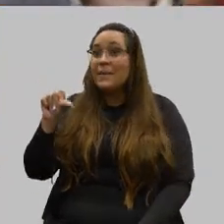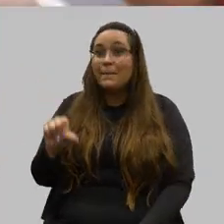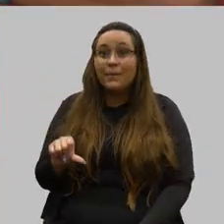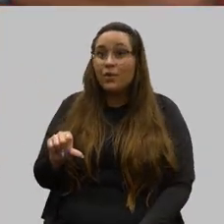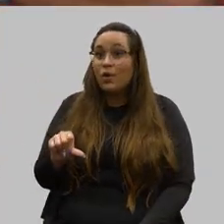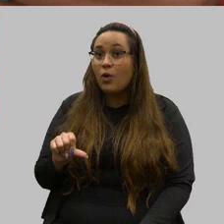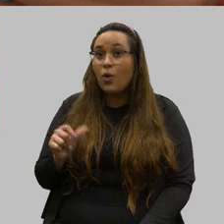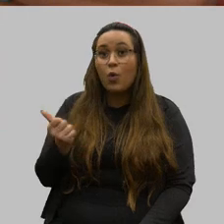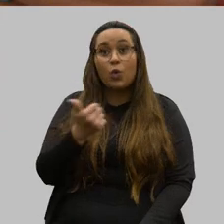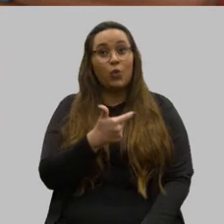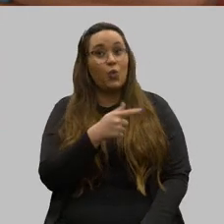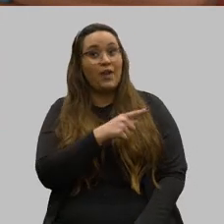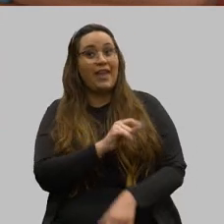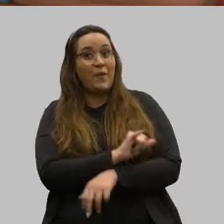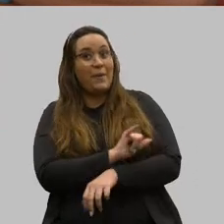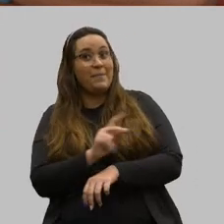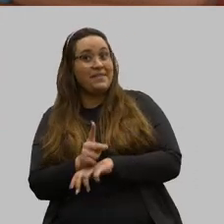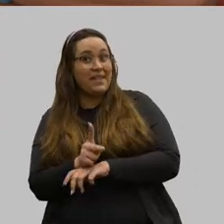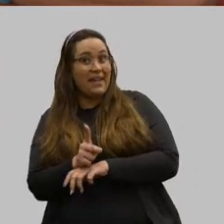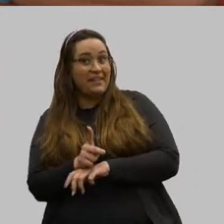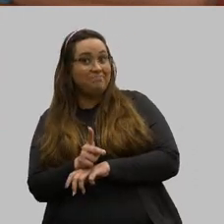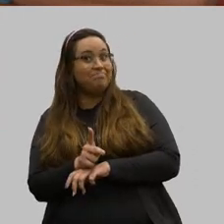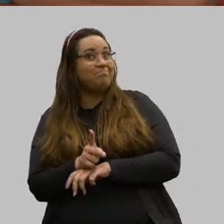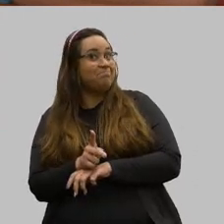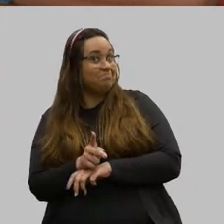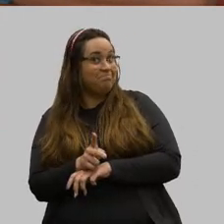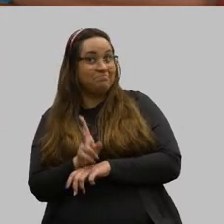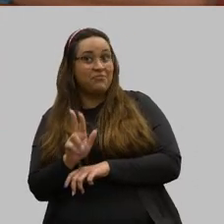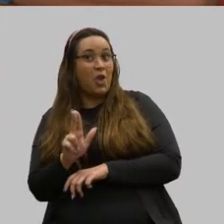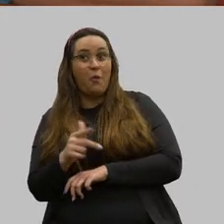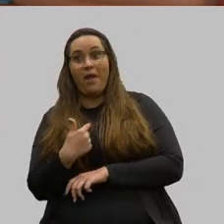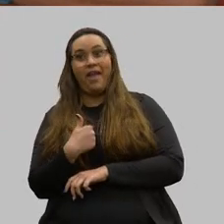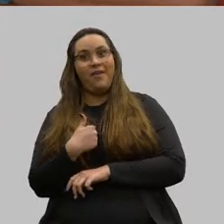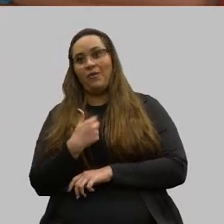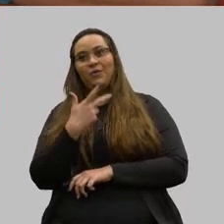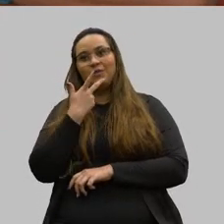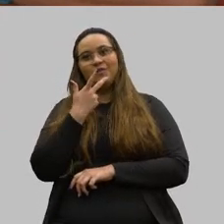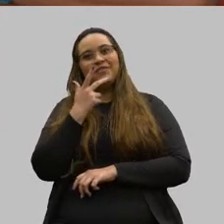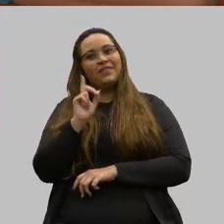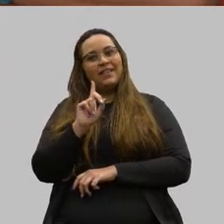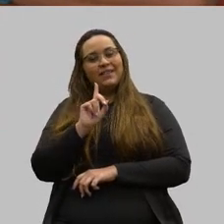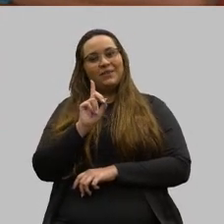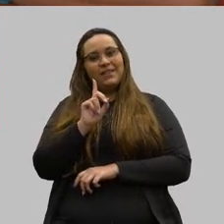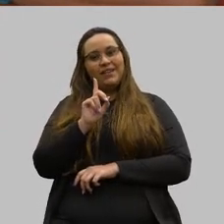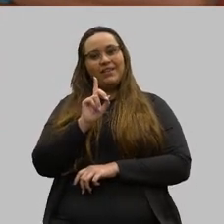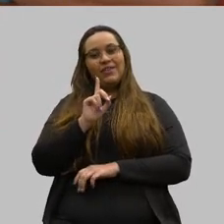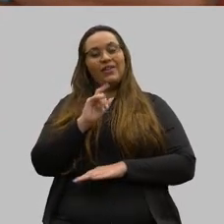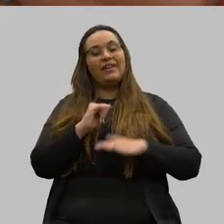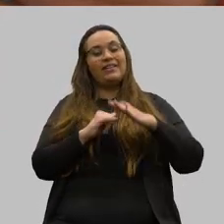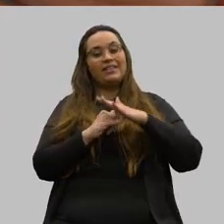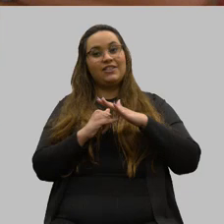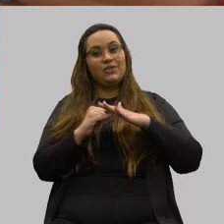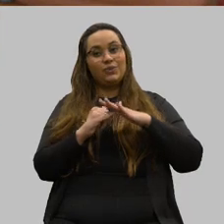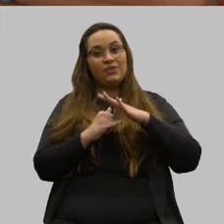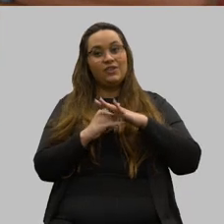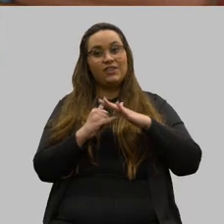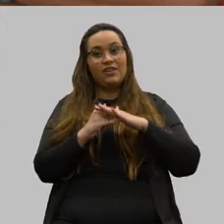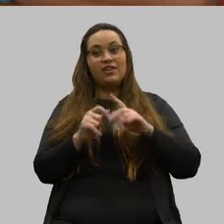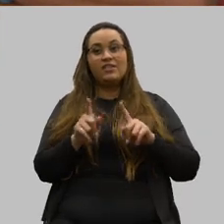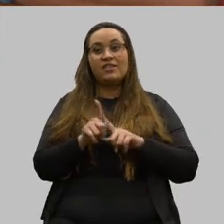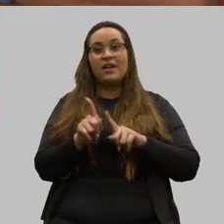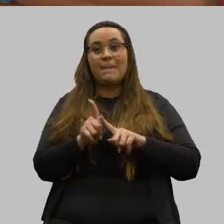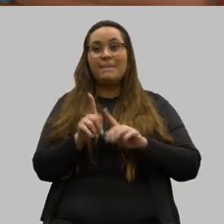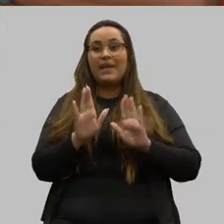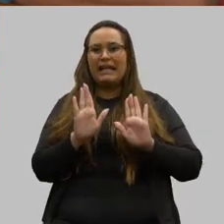ipsen isso não não sou eu que tô falando não é as próprias instituições se manifestam já